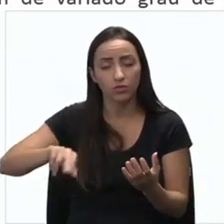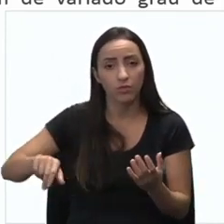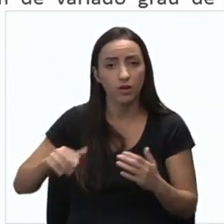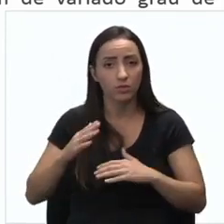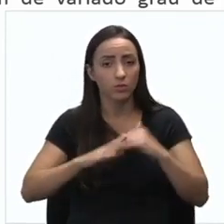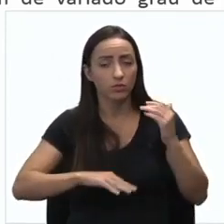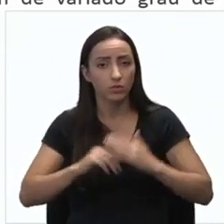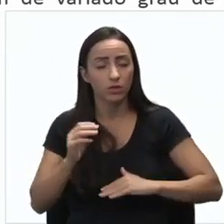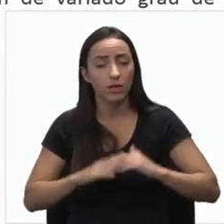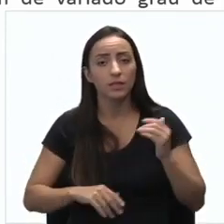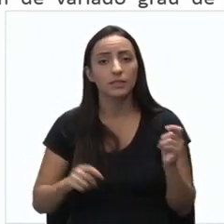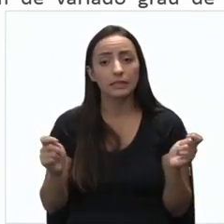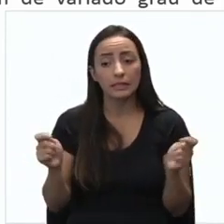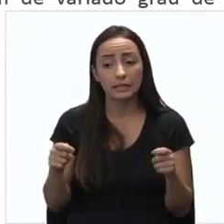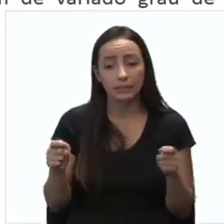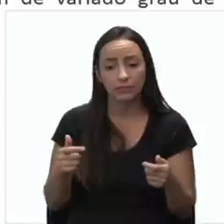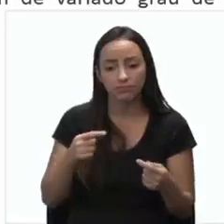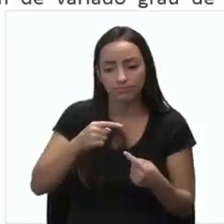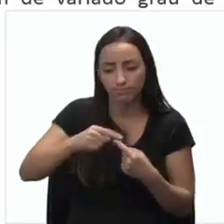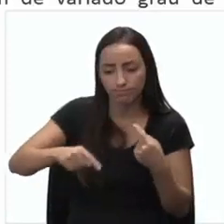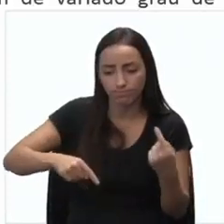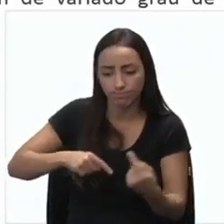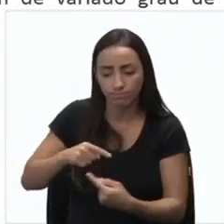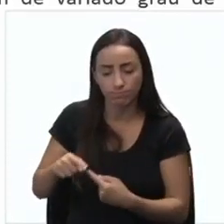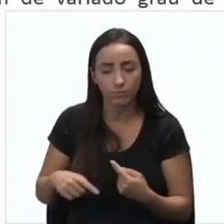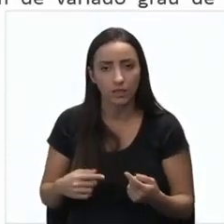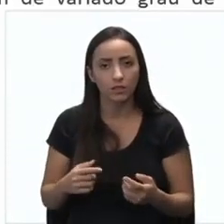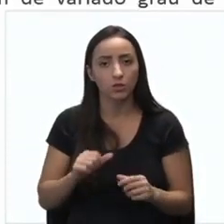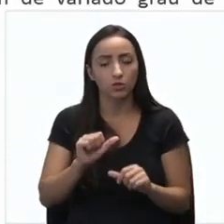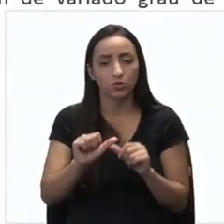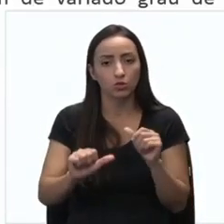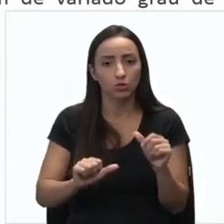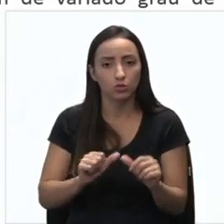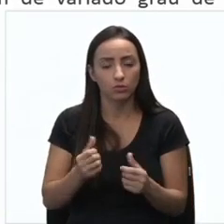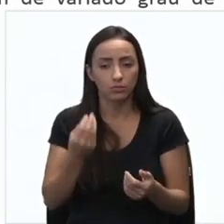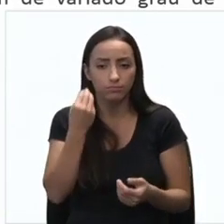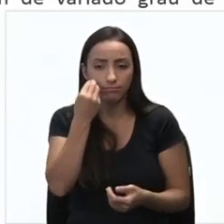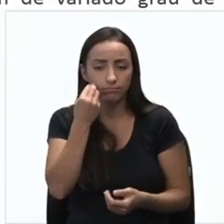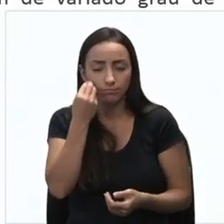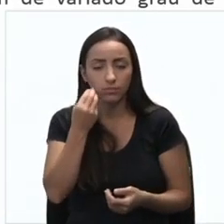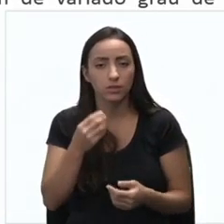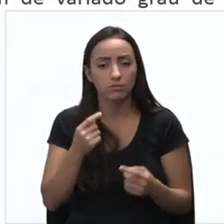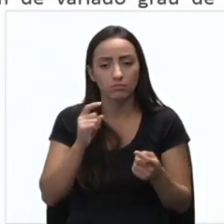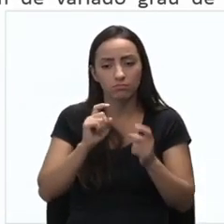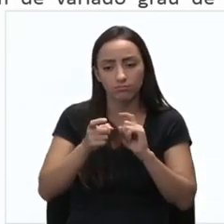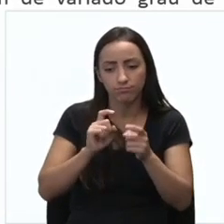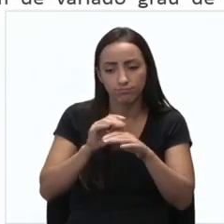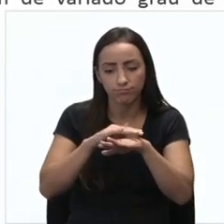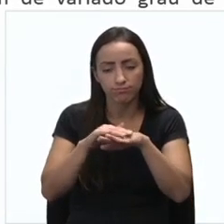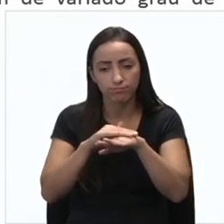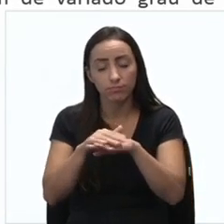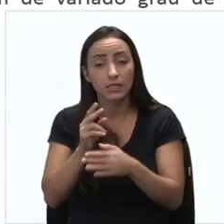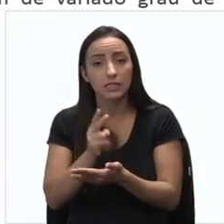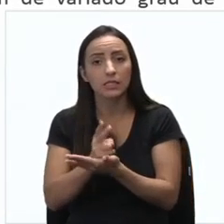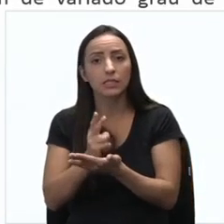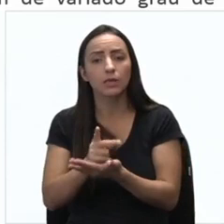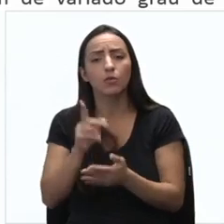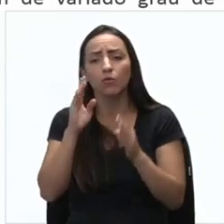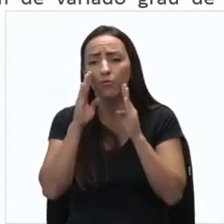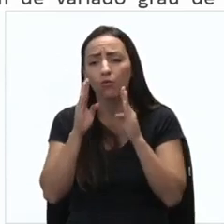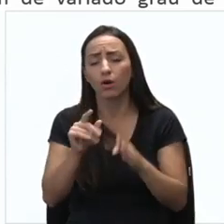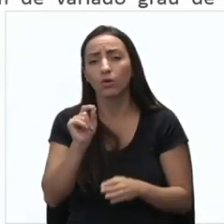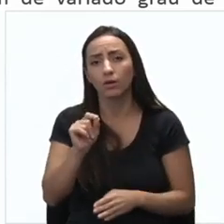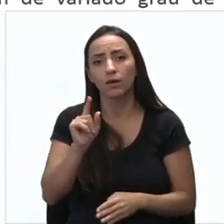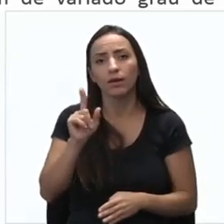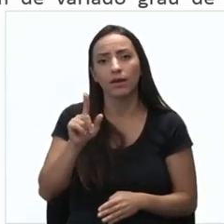que possam interagir, que possam trocar experiências, dialogar, sempre visando